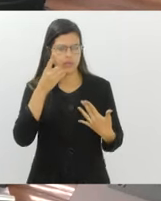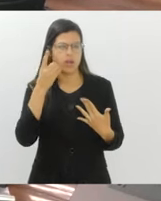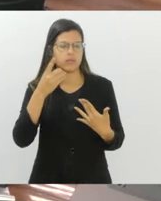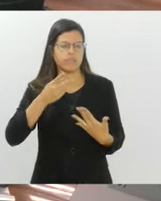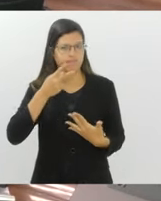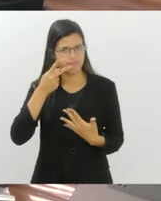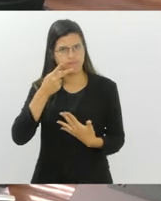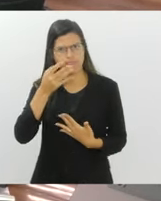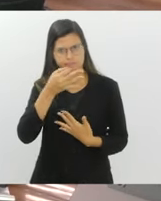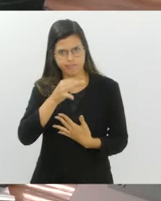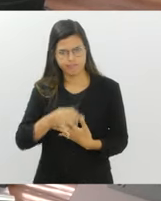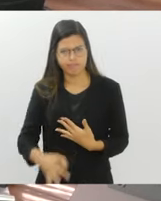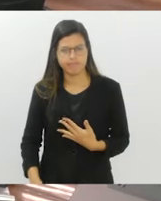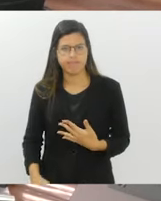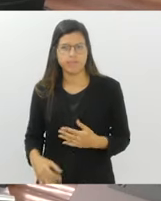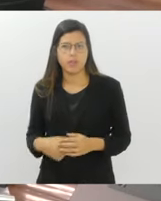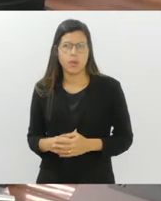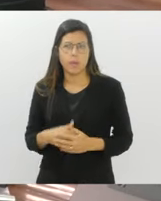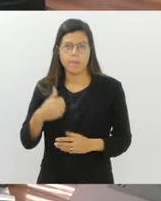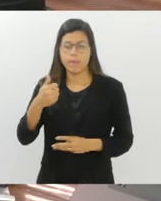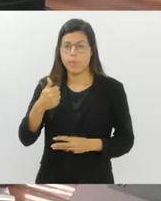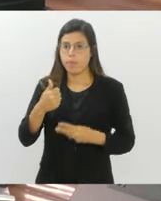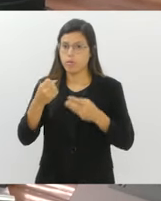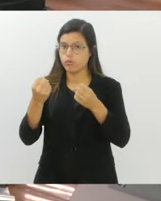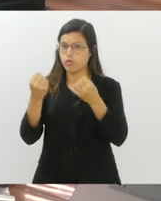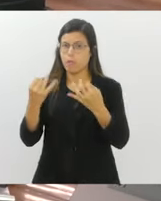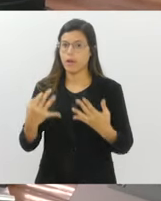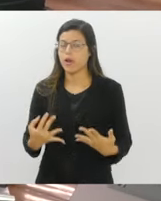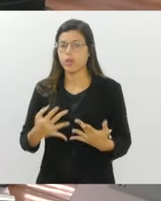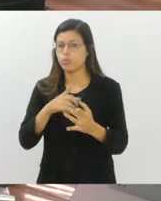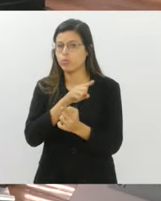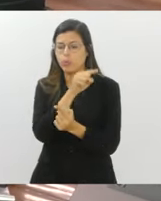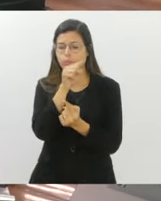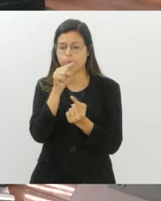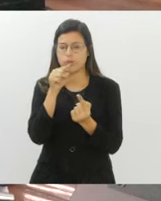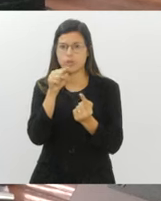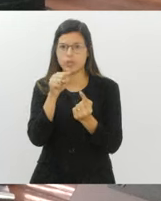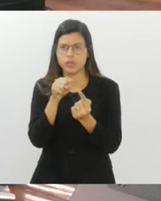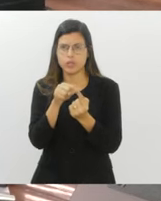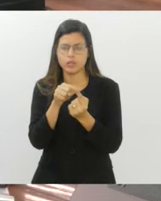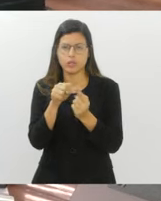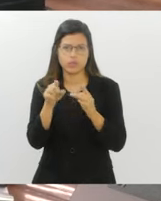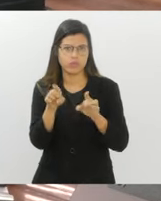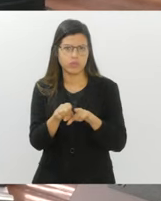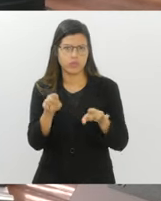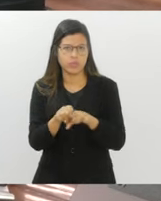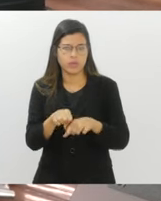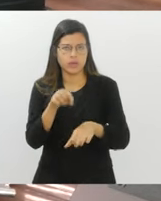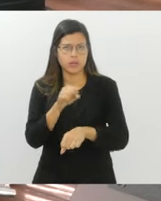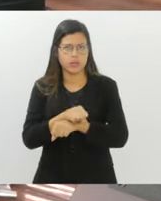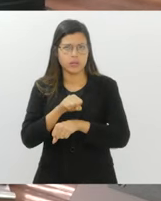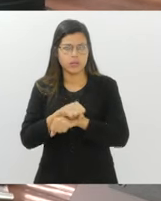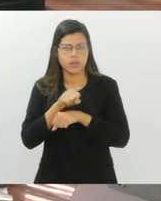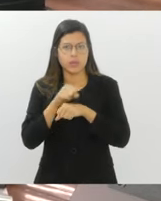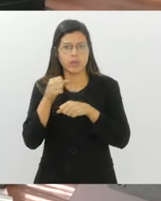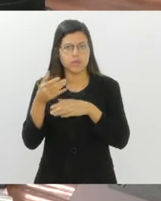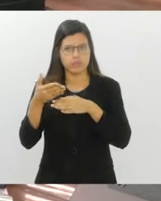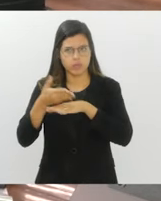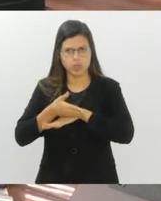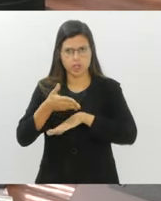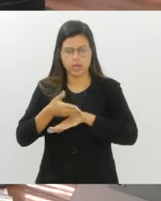aqui narrando o objetivo, também para aguardar a chegada do deputado Dionísio Lins, que